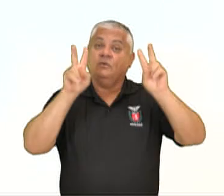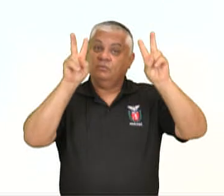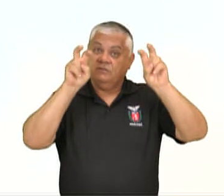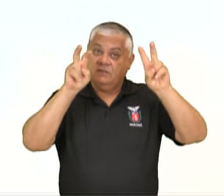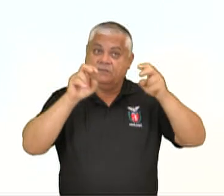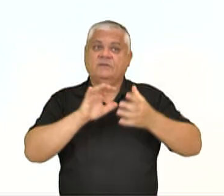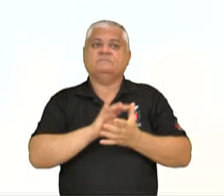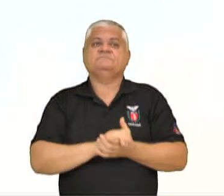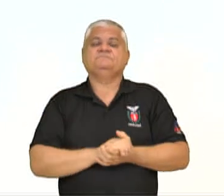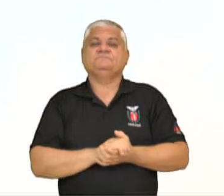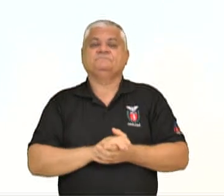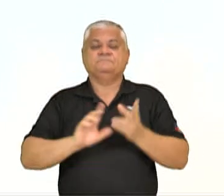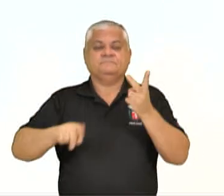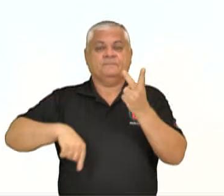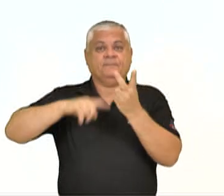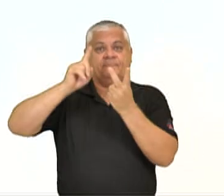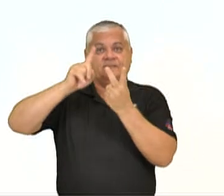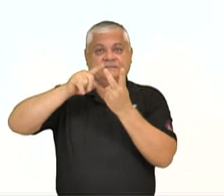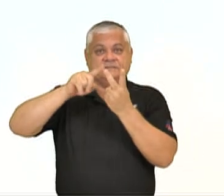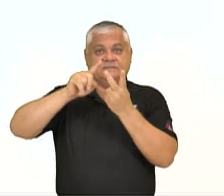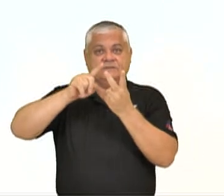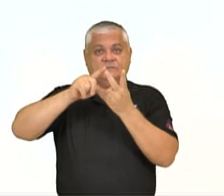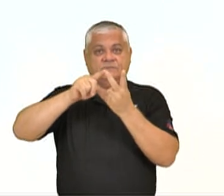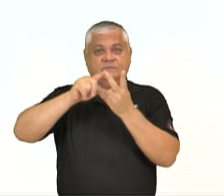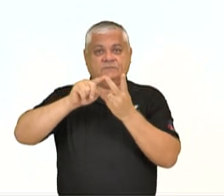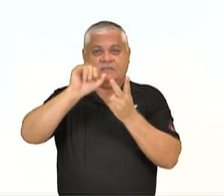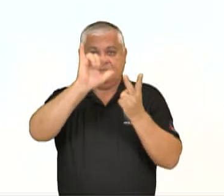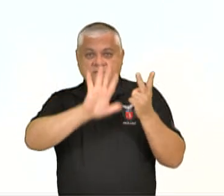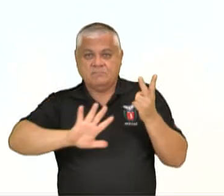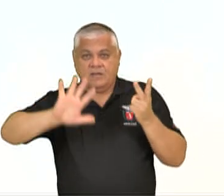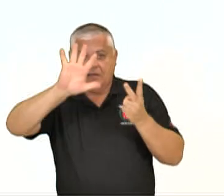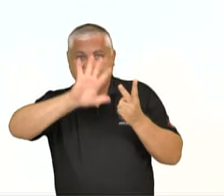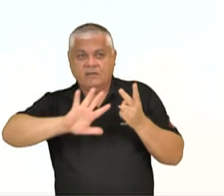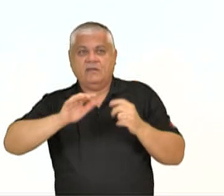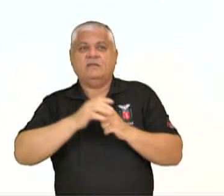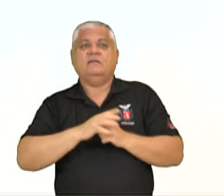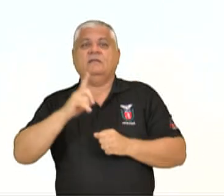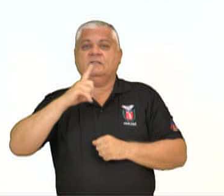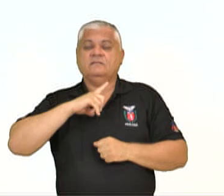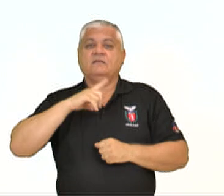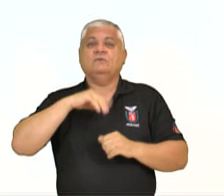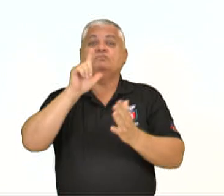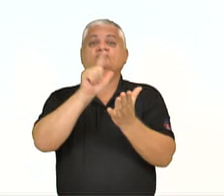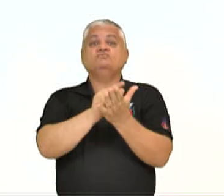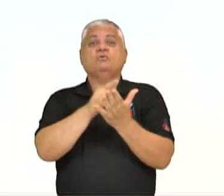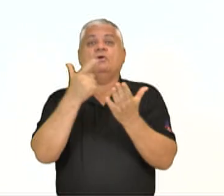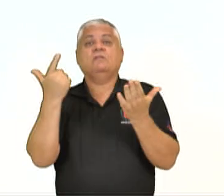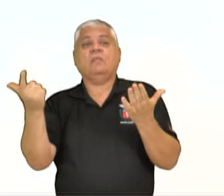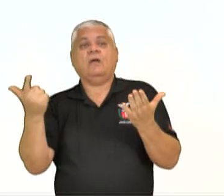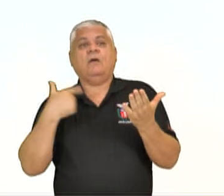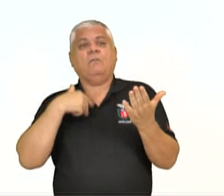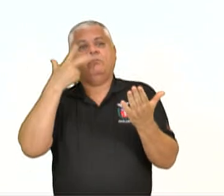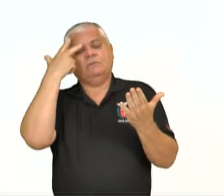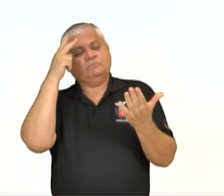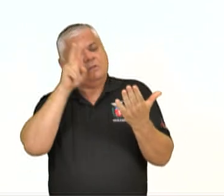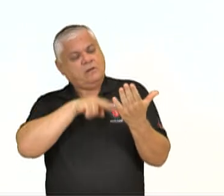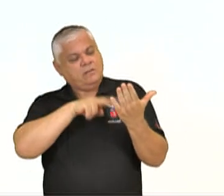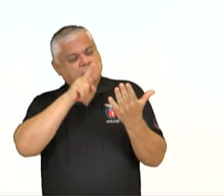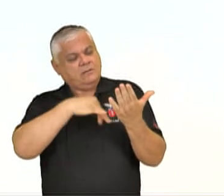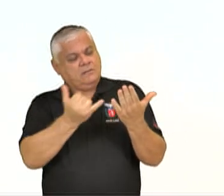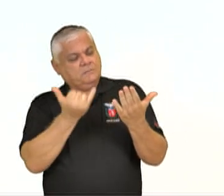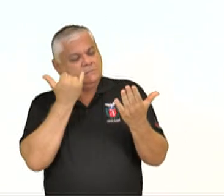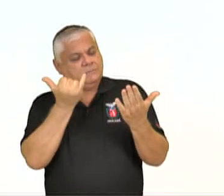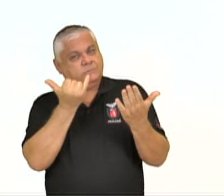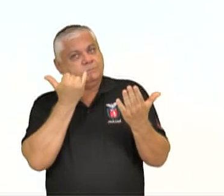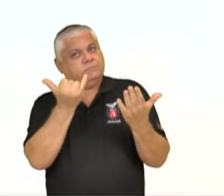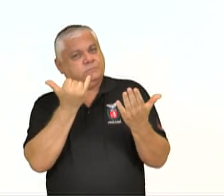estamos trabalhando. Na segunda imagem nós temos a figura ali de um jornal, então alguém tendo informações,